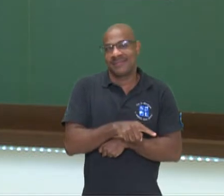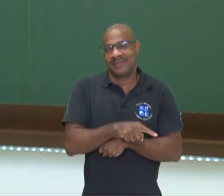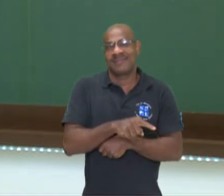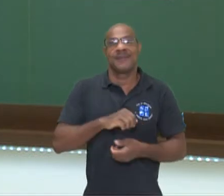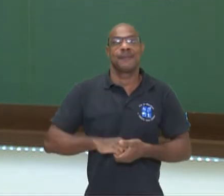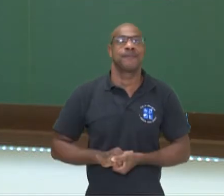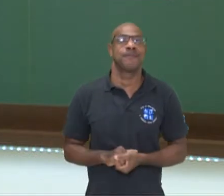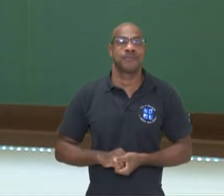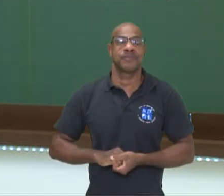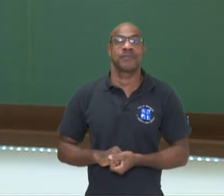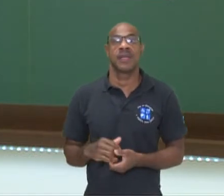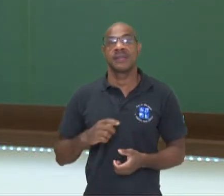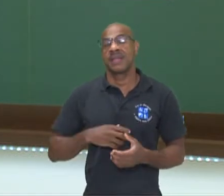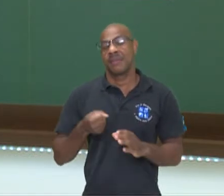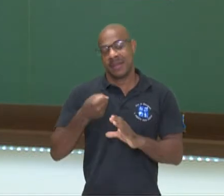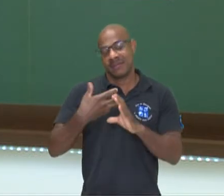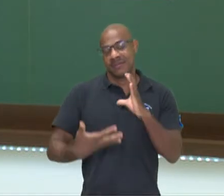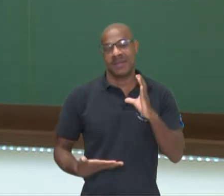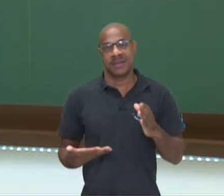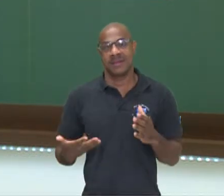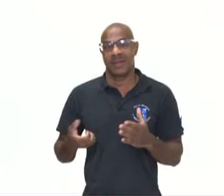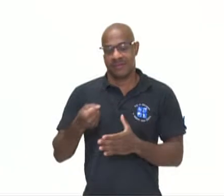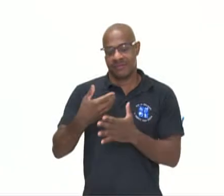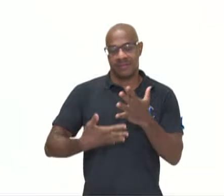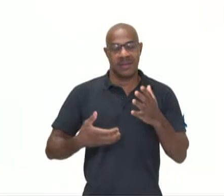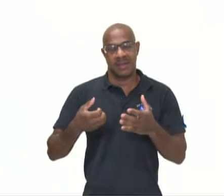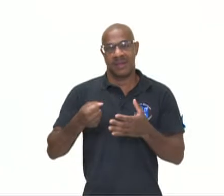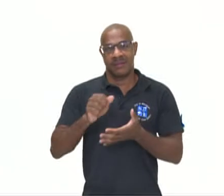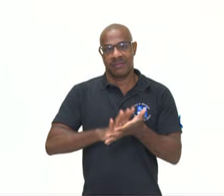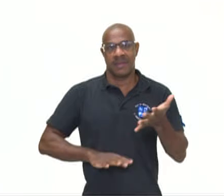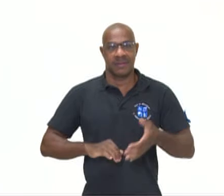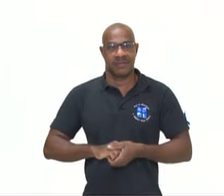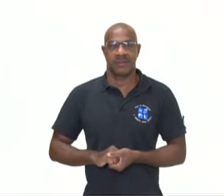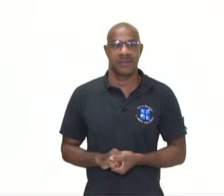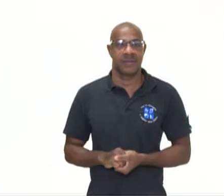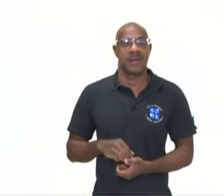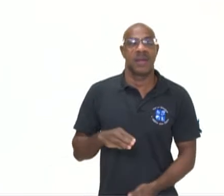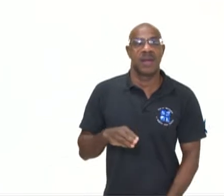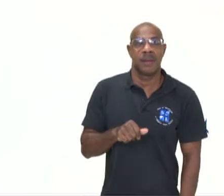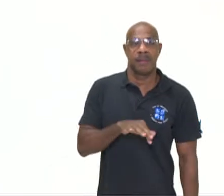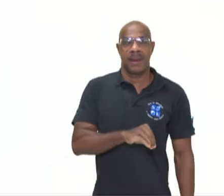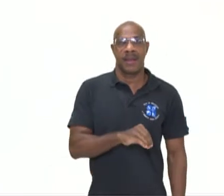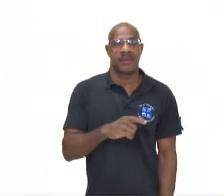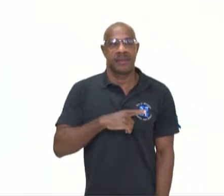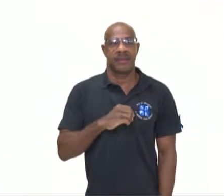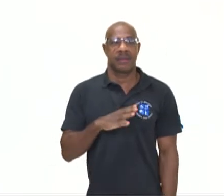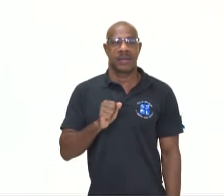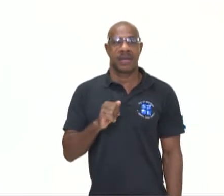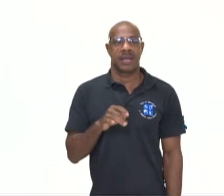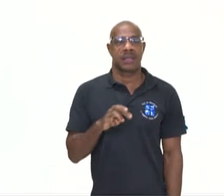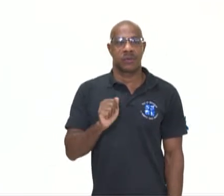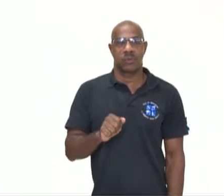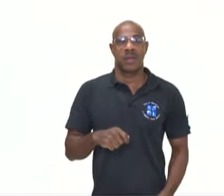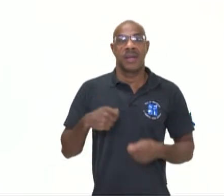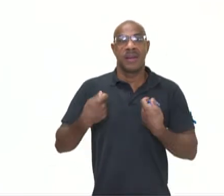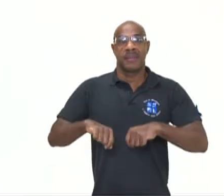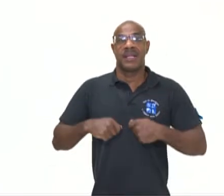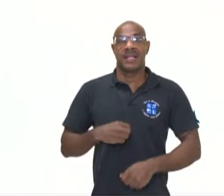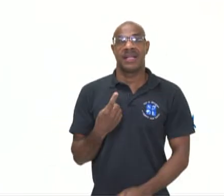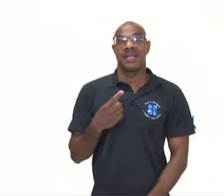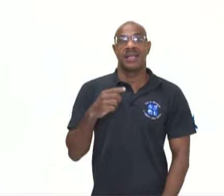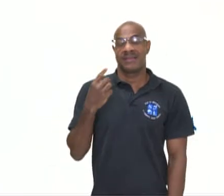nisso, temos aqui um exercício 2. Olha lá. Mário tem uma cacatua que necessita de 10 horas de sua